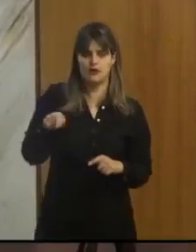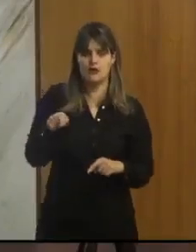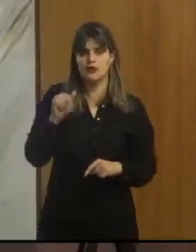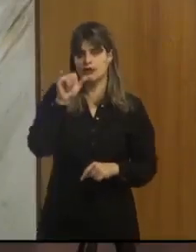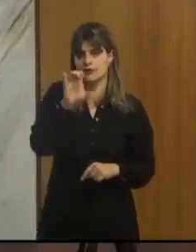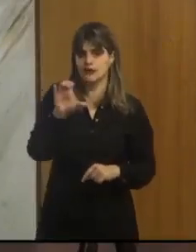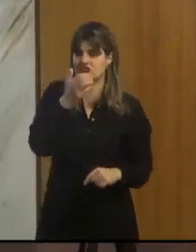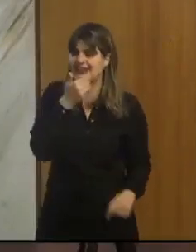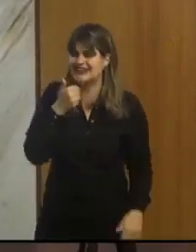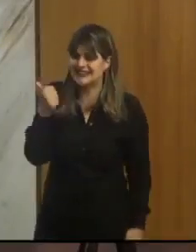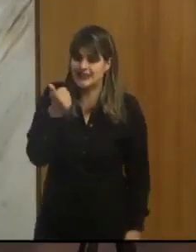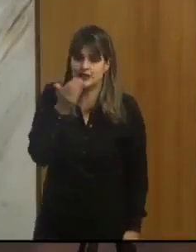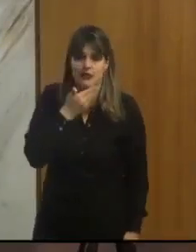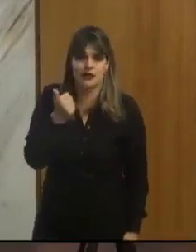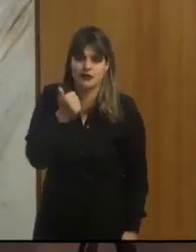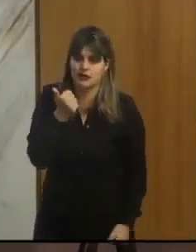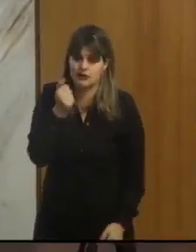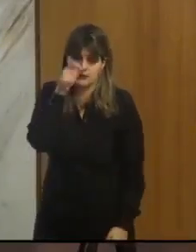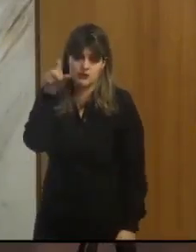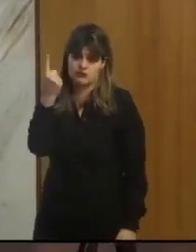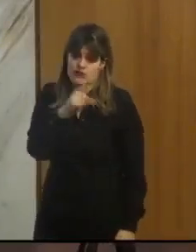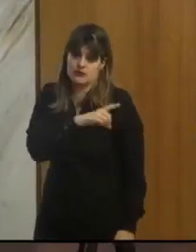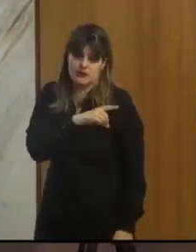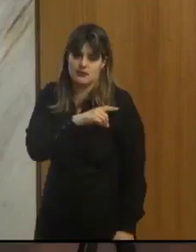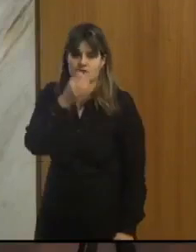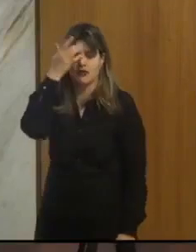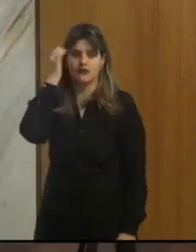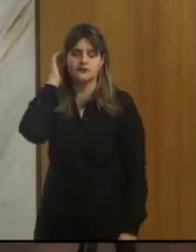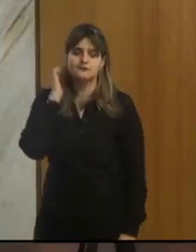imagem lindíssima de um particular.